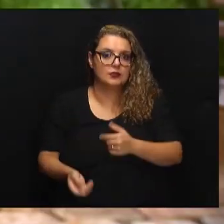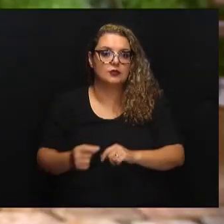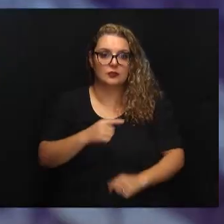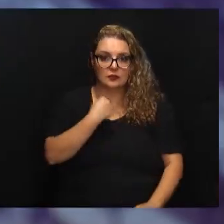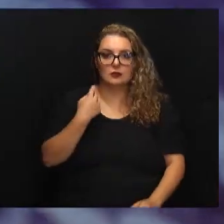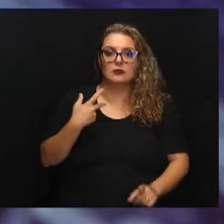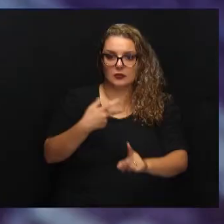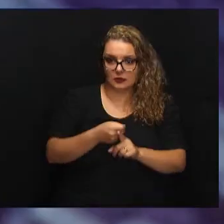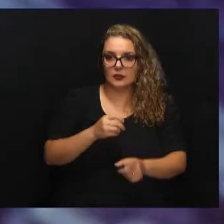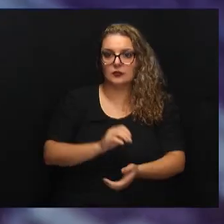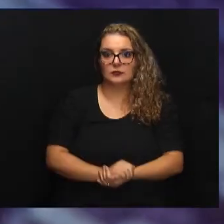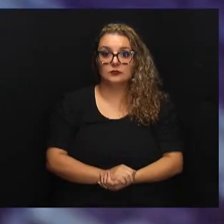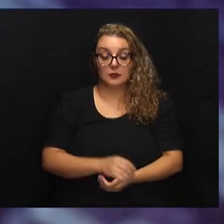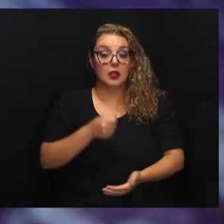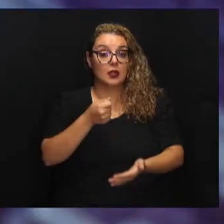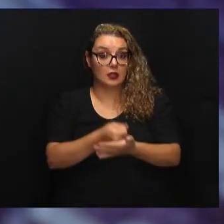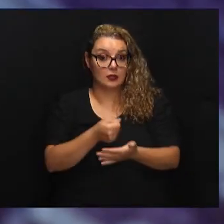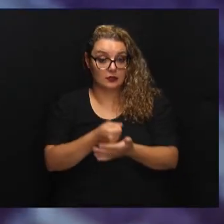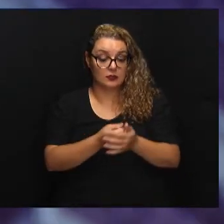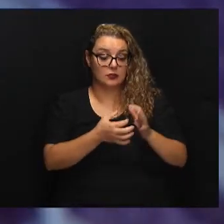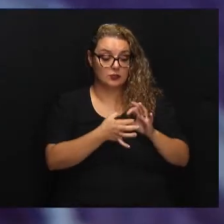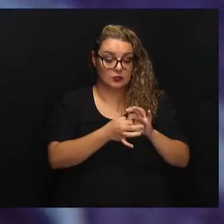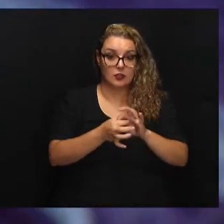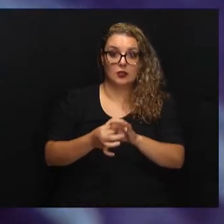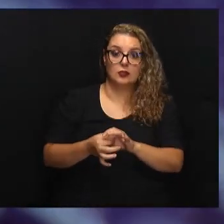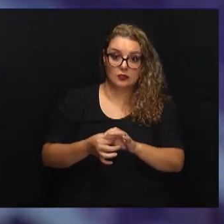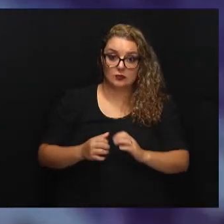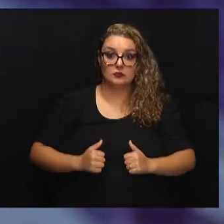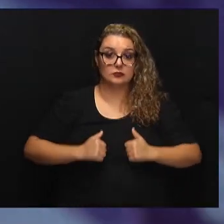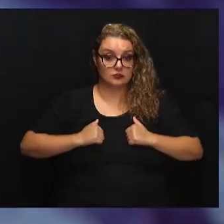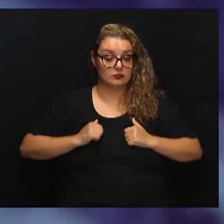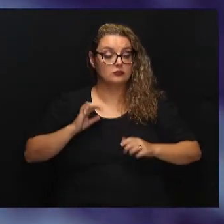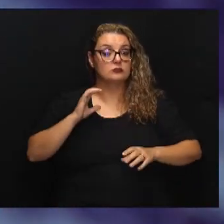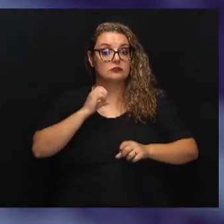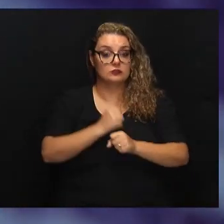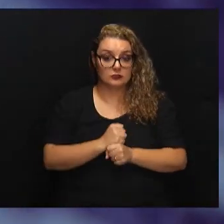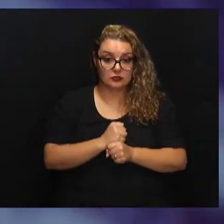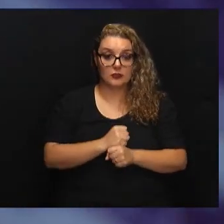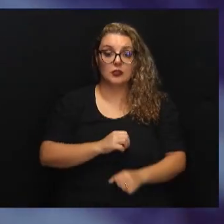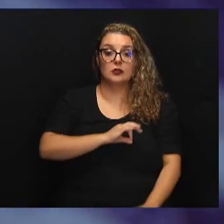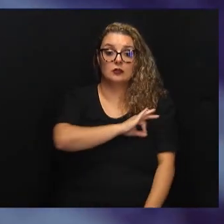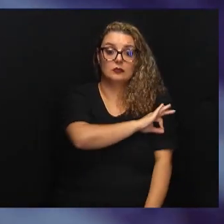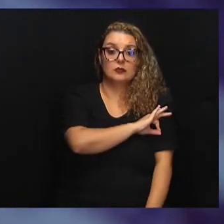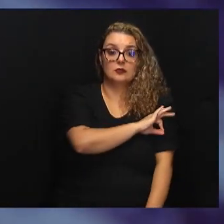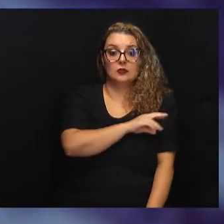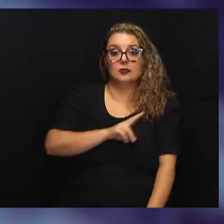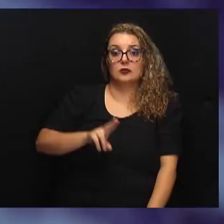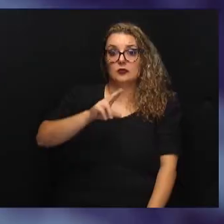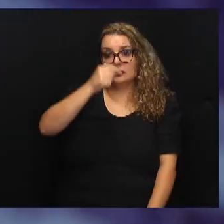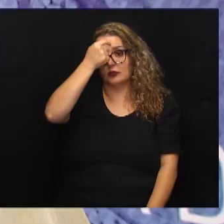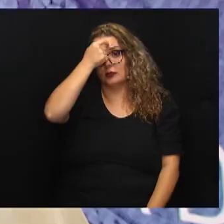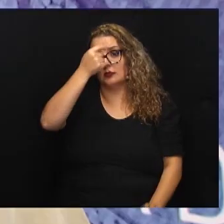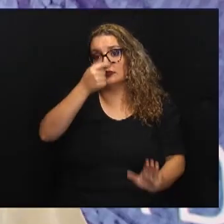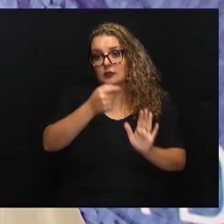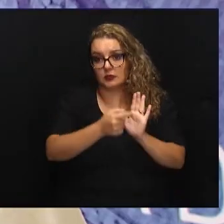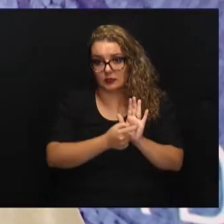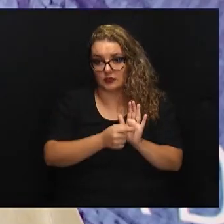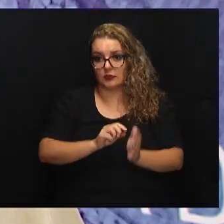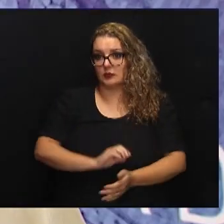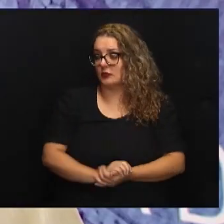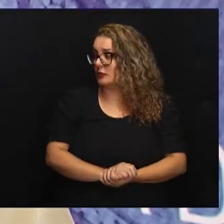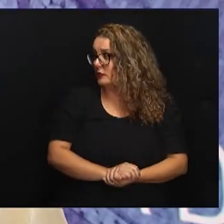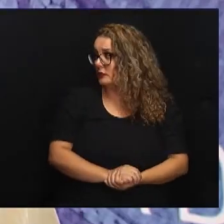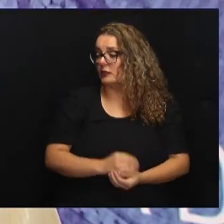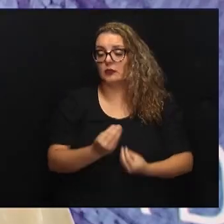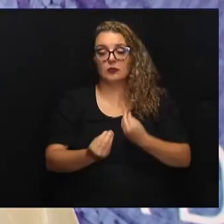ser administrada. Para garantir que o ciclo de imunização se complete, a Prefeitura está utilizando a inteligência artificial. Como que trabalha esse